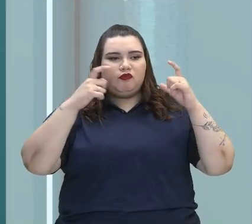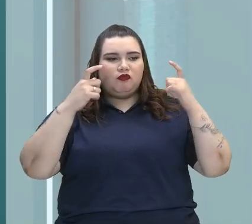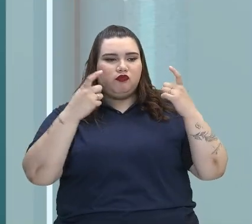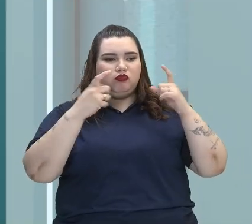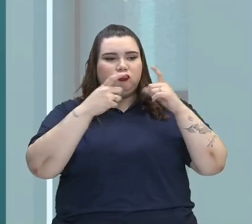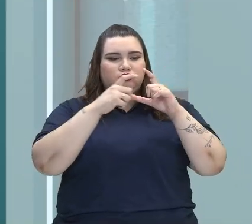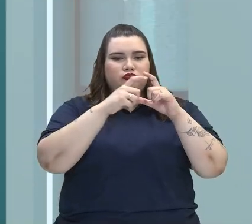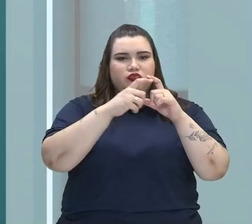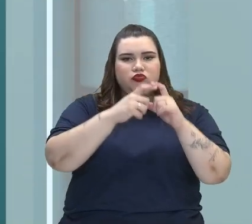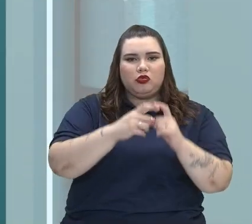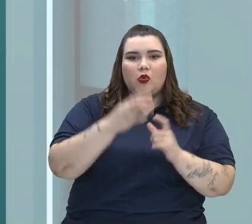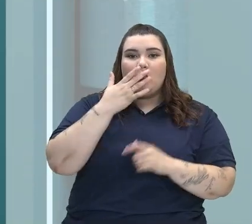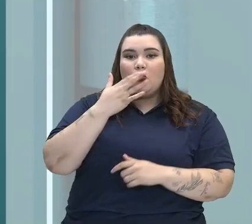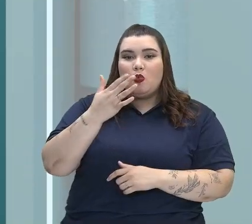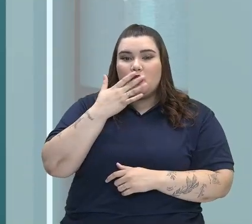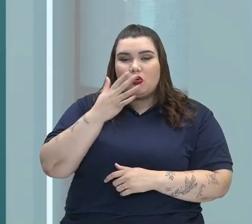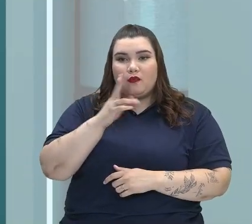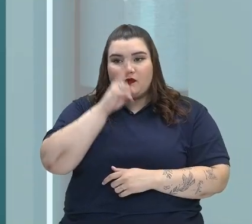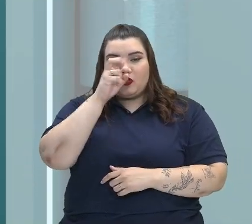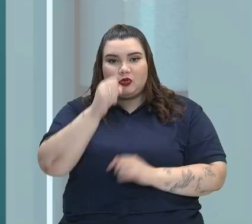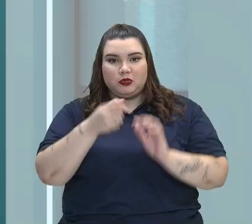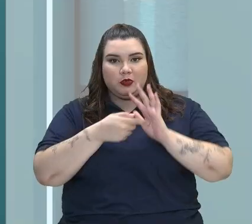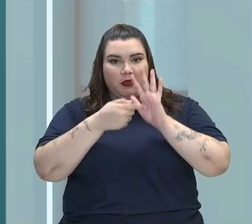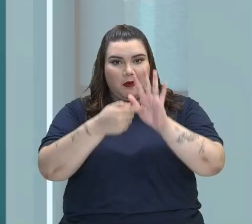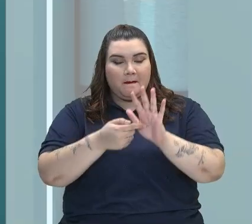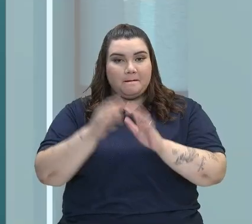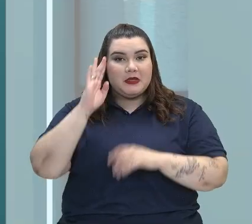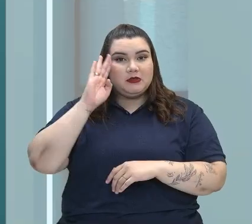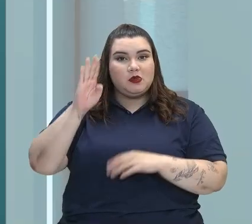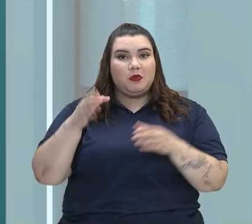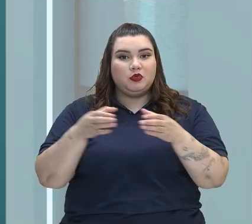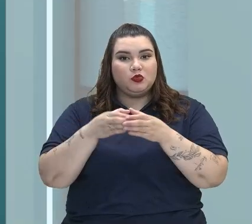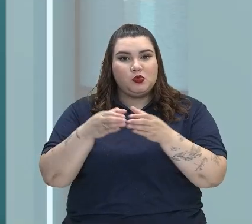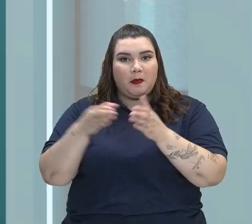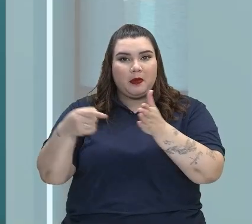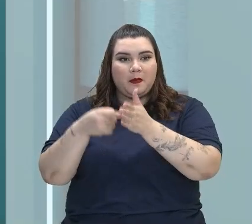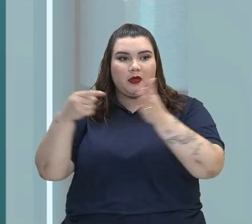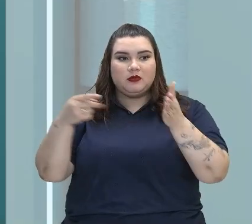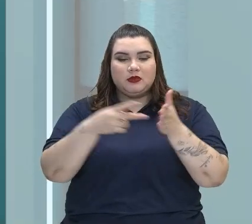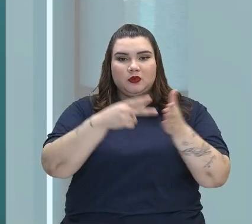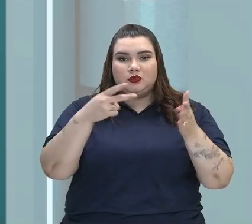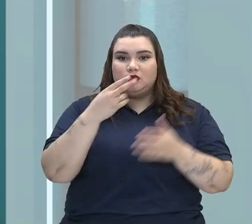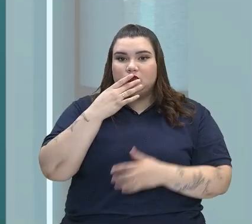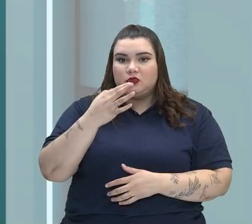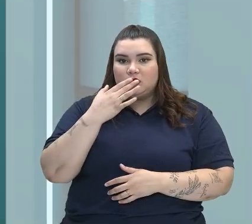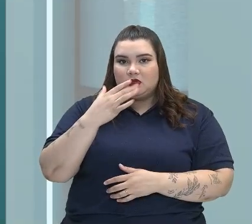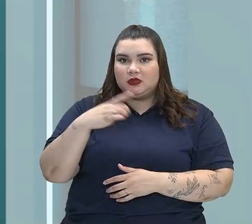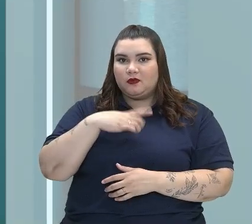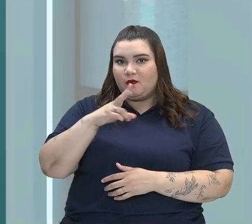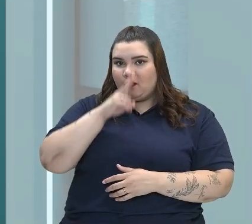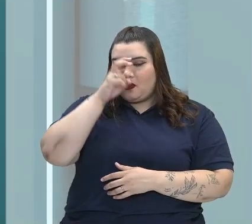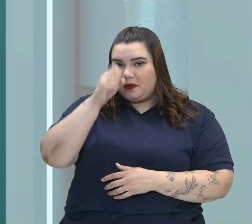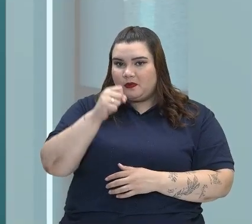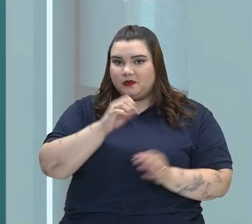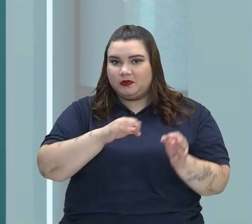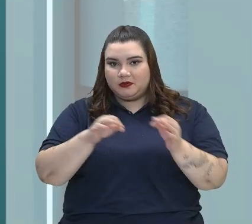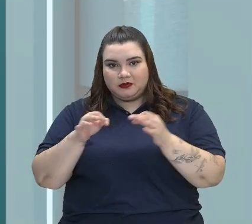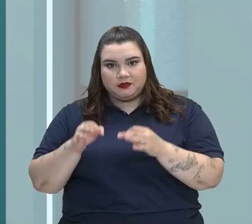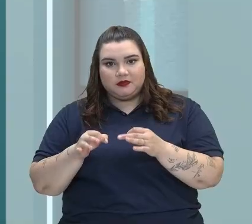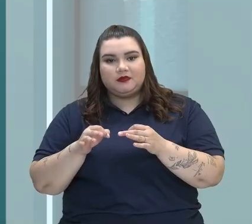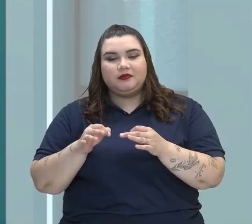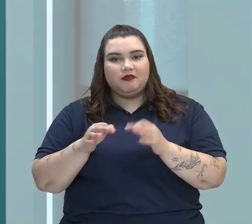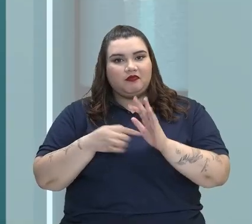as cores estão muito presentes, principalmente as cores primárias e as cores secundárias, elas estão presentes nessa obra que